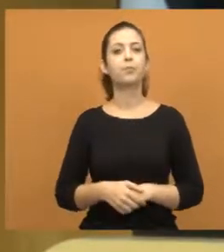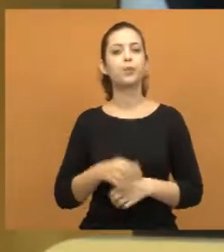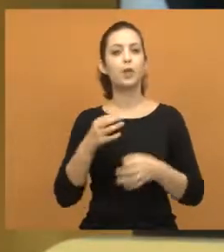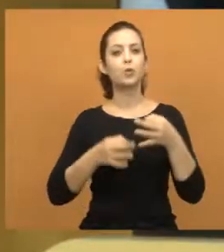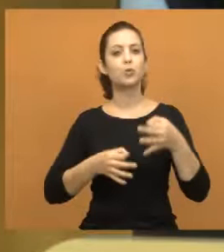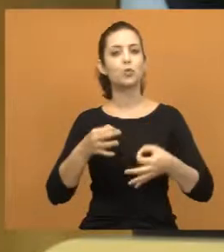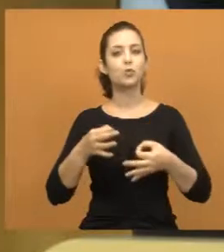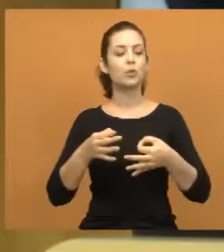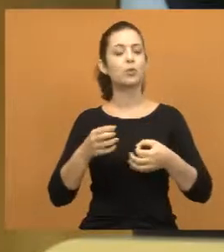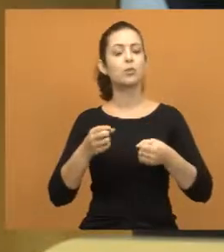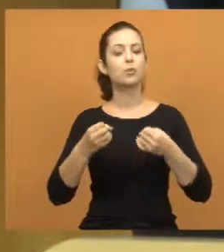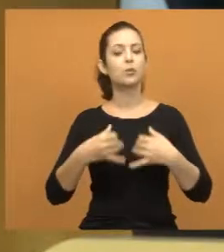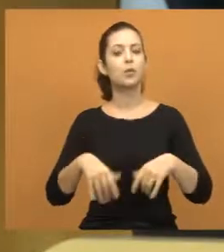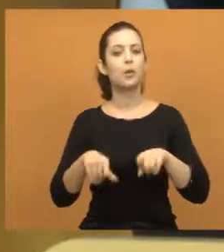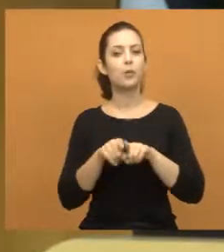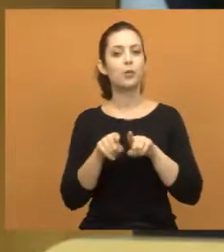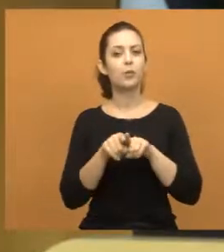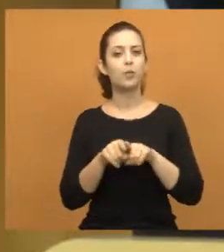Justificativa do projeto.